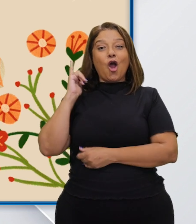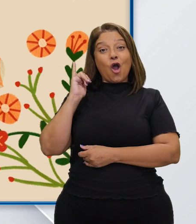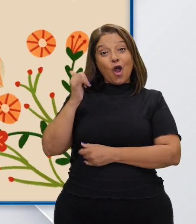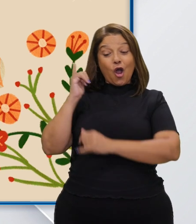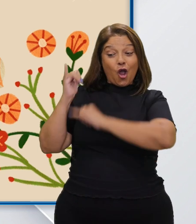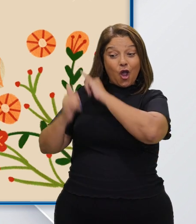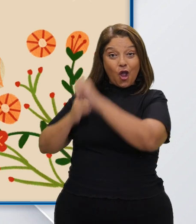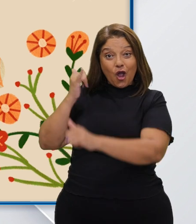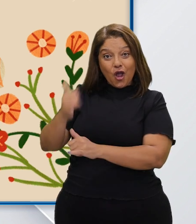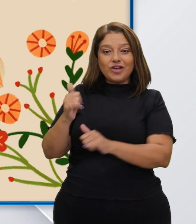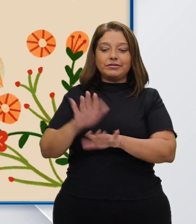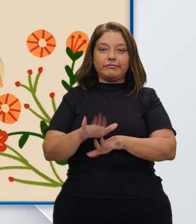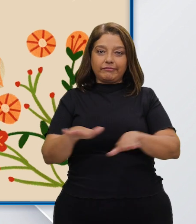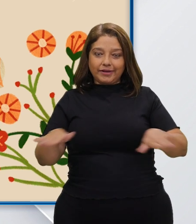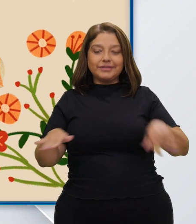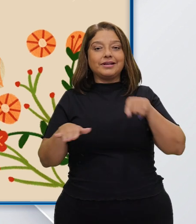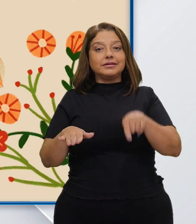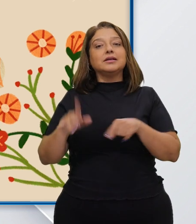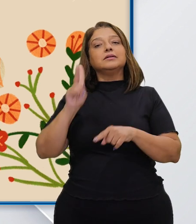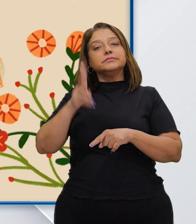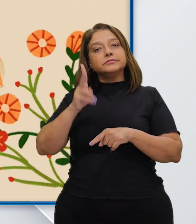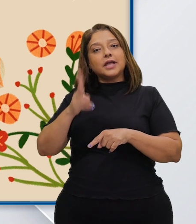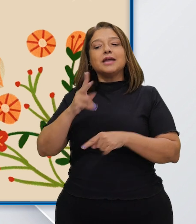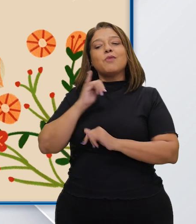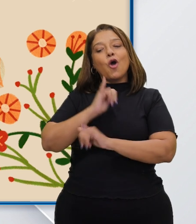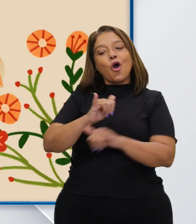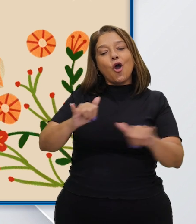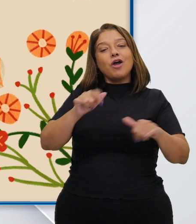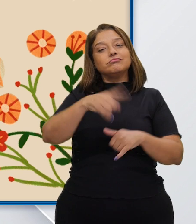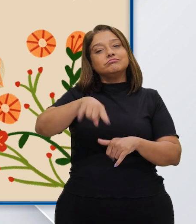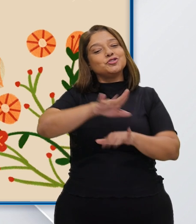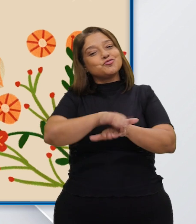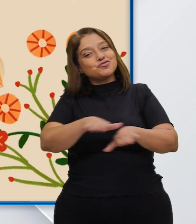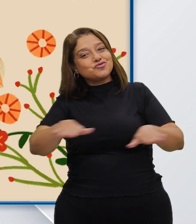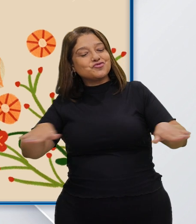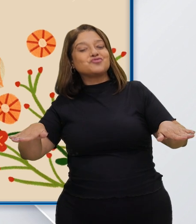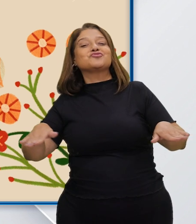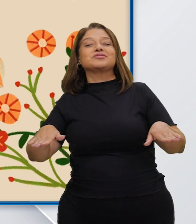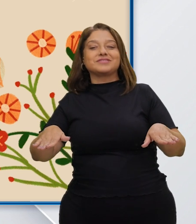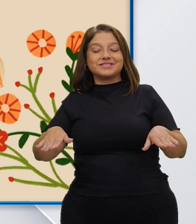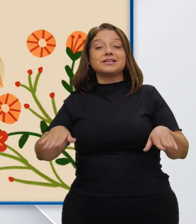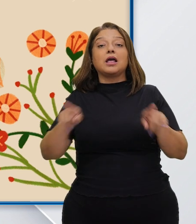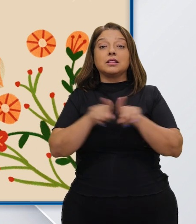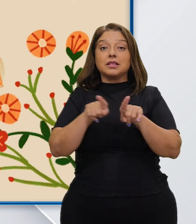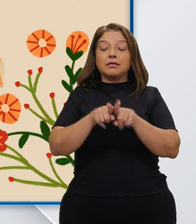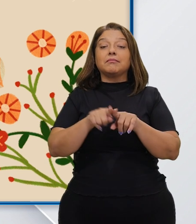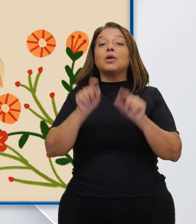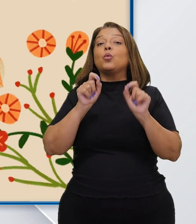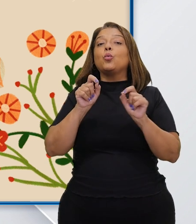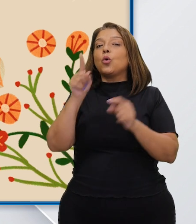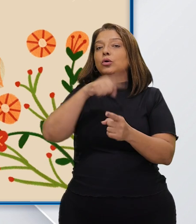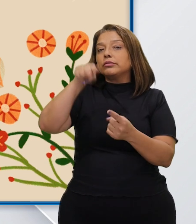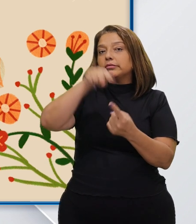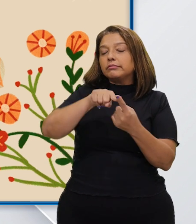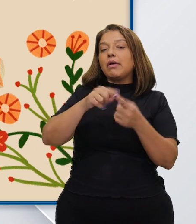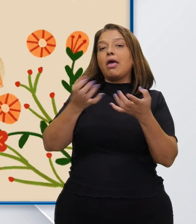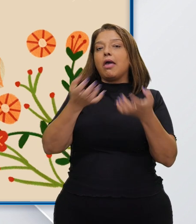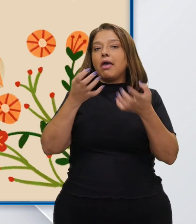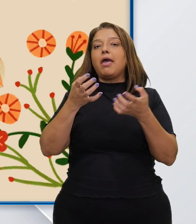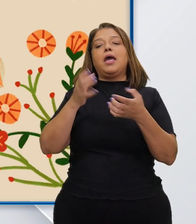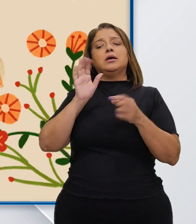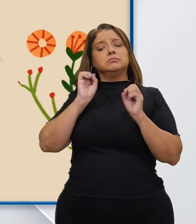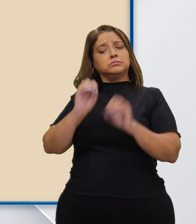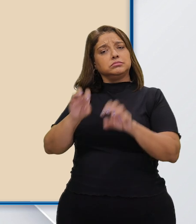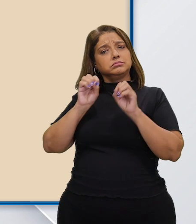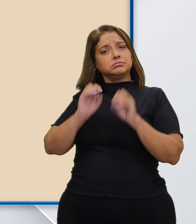infantis. Aqueles que narram histórias para crianças e têm a intenção de transmitir uma lição